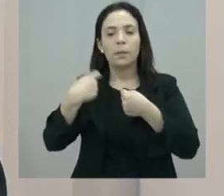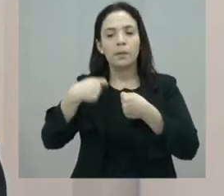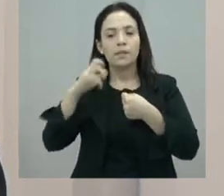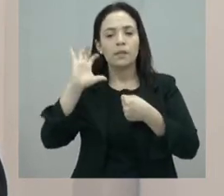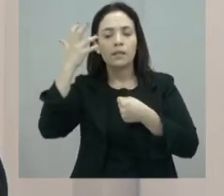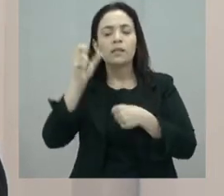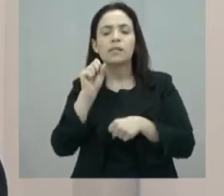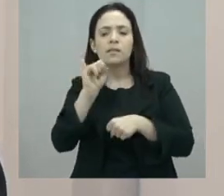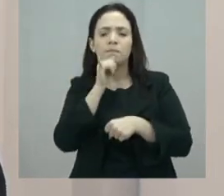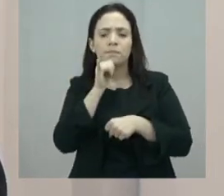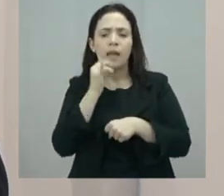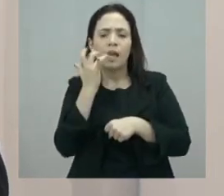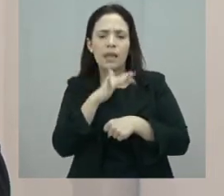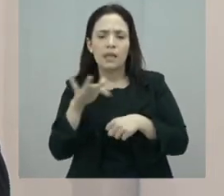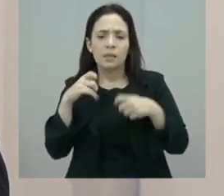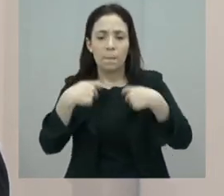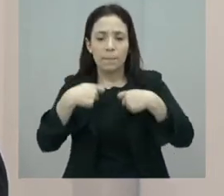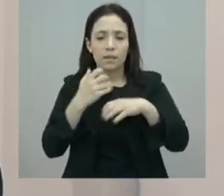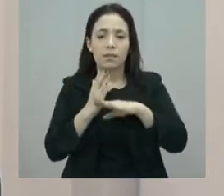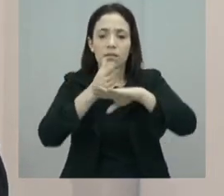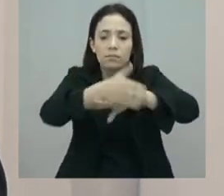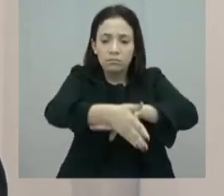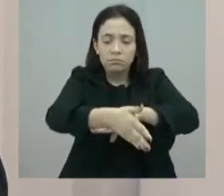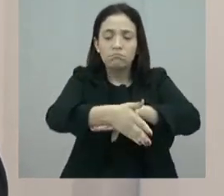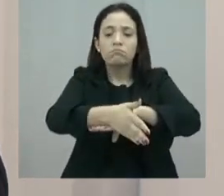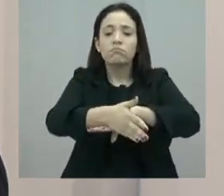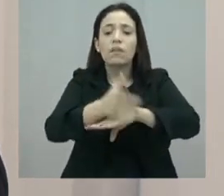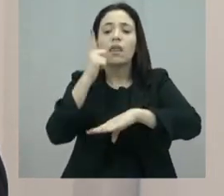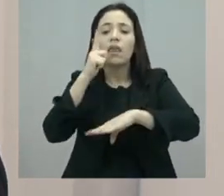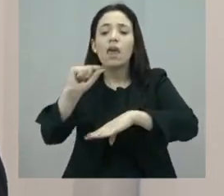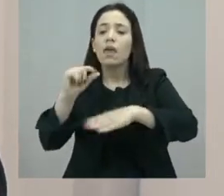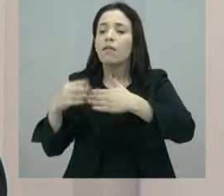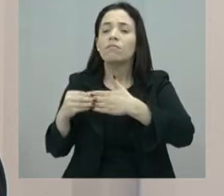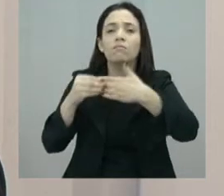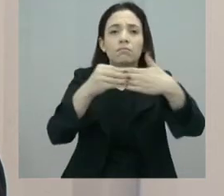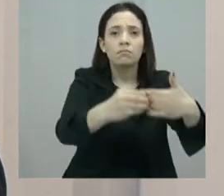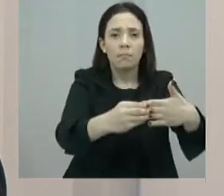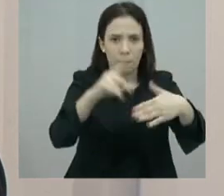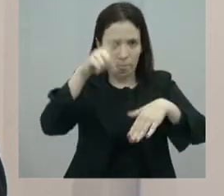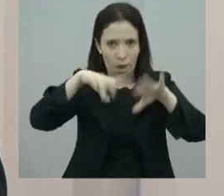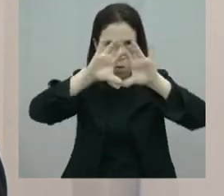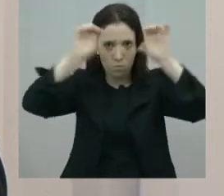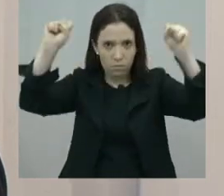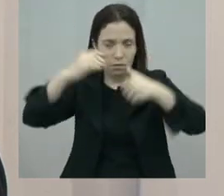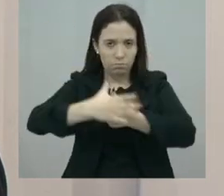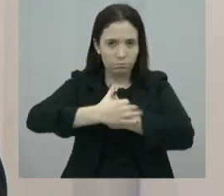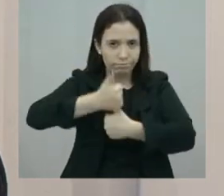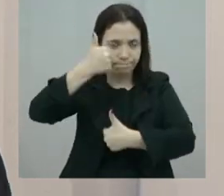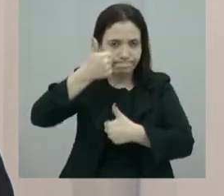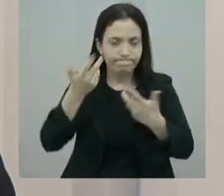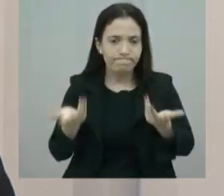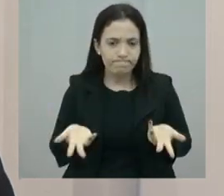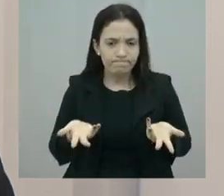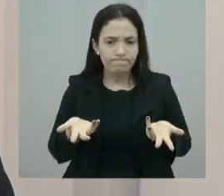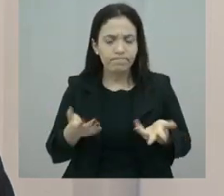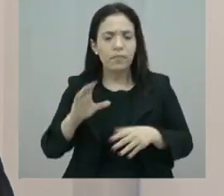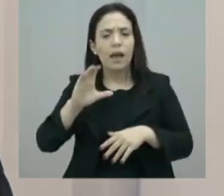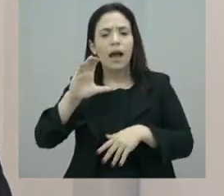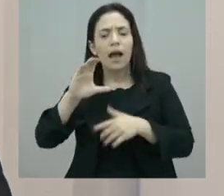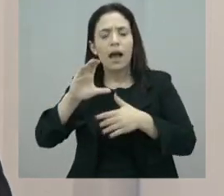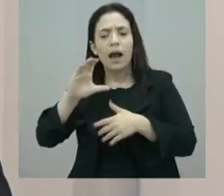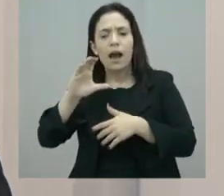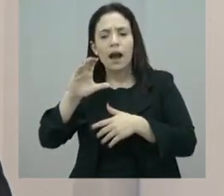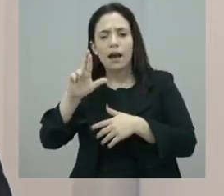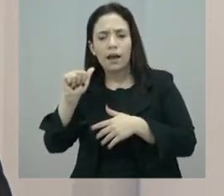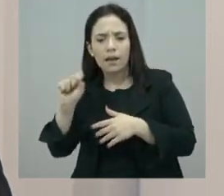criança precisar ir para uma escuta especializada, quem vai fazer essa escuta especializada? É o Conselho Tutelar que vai fazer a escuta especializada? É o CRAS? É